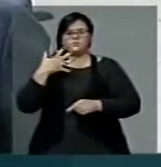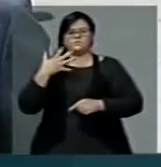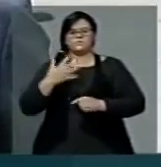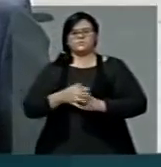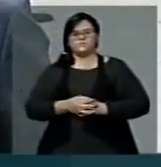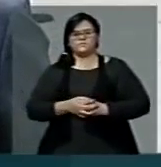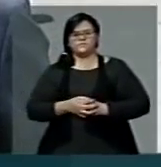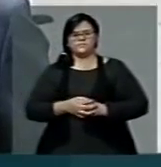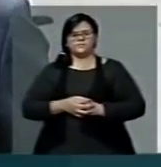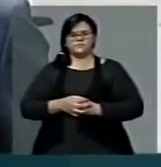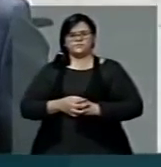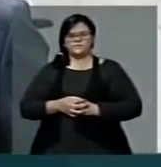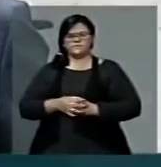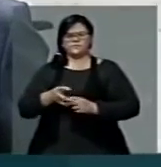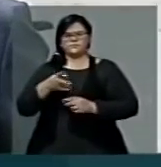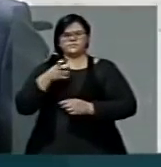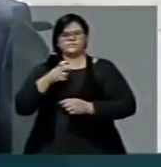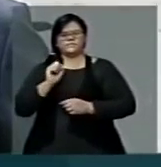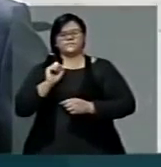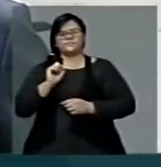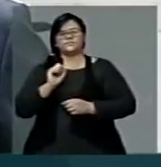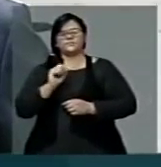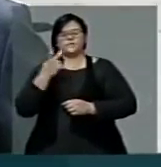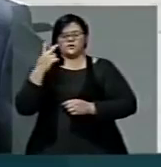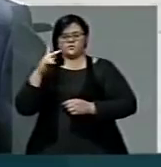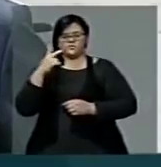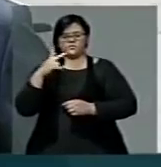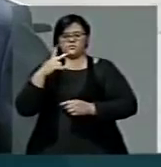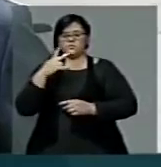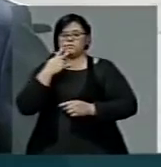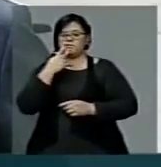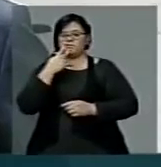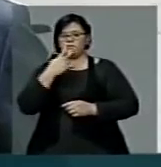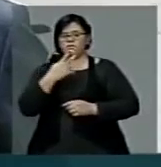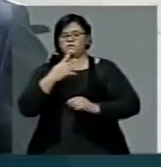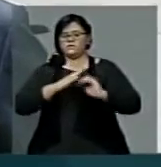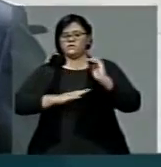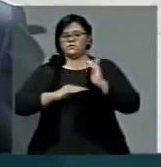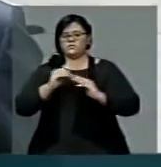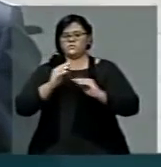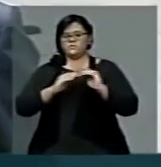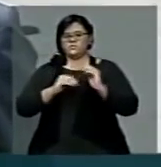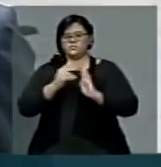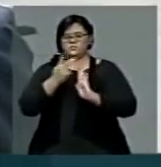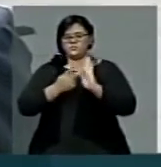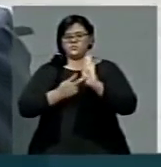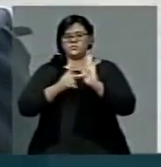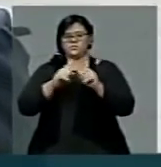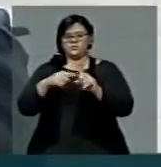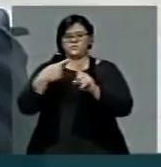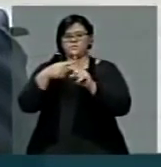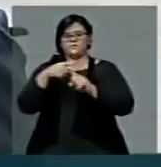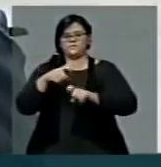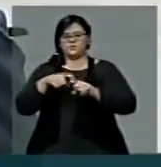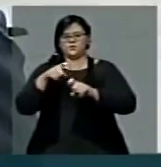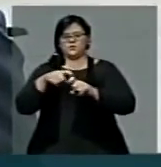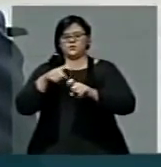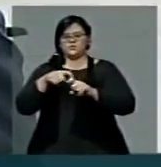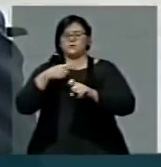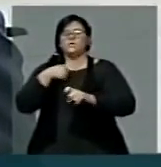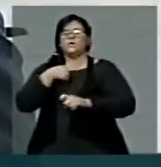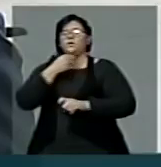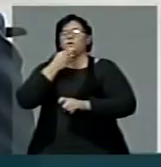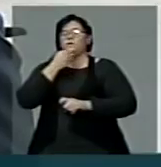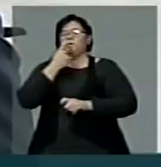plenário, a menção que Vossa Excelência fazia, a questão dos mais médicos, eu poderia dizer que a